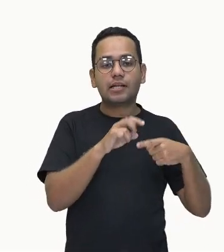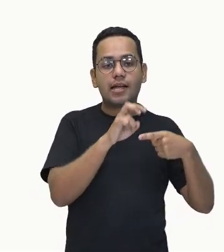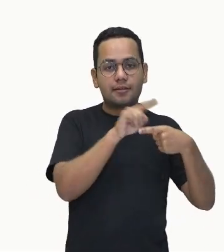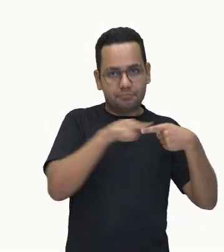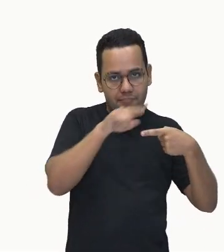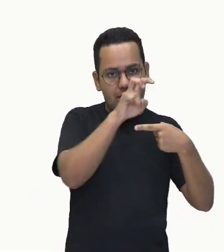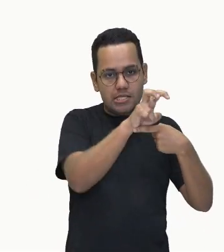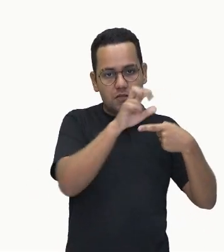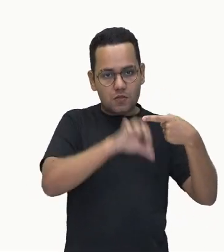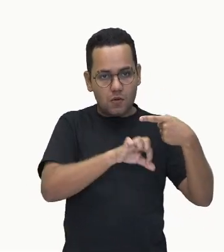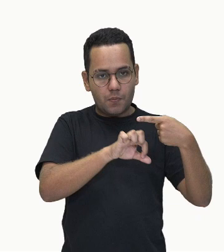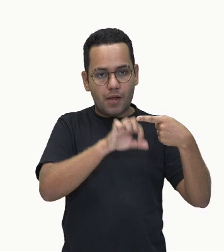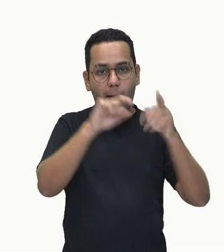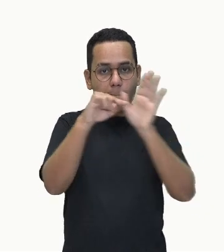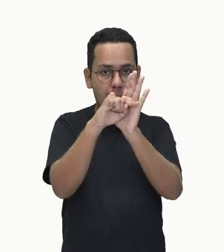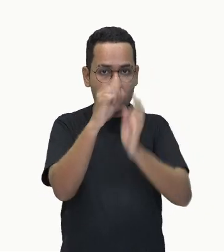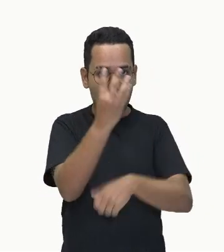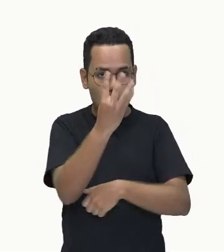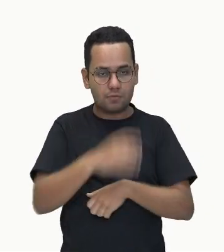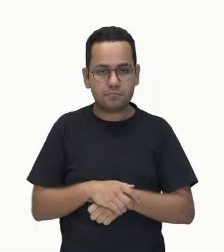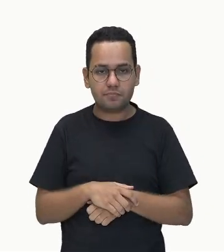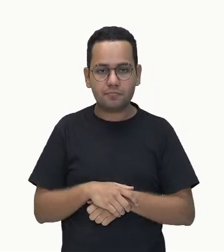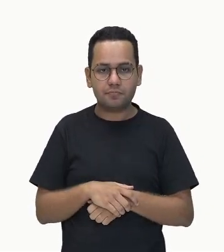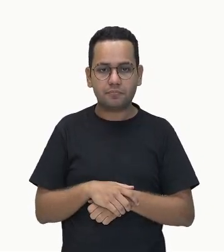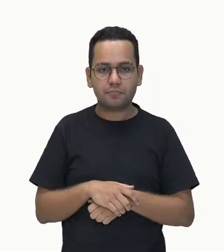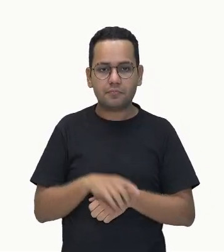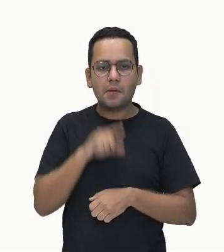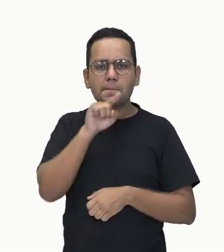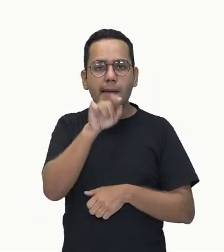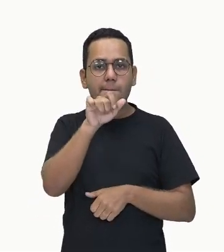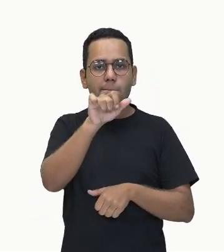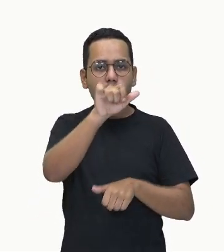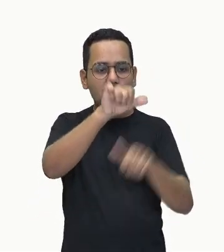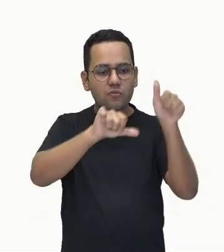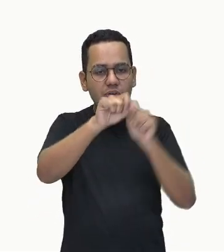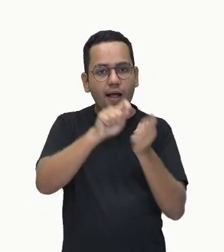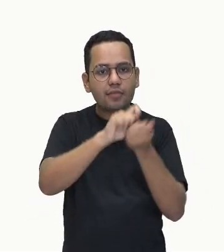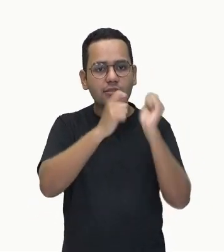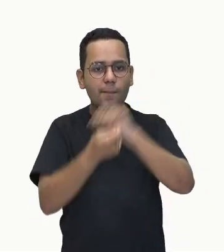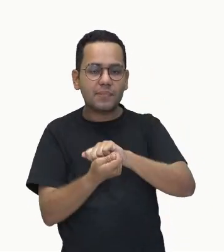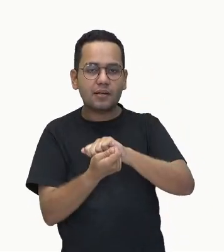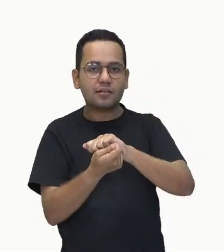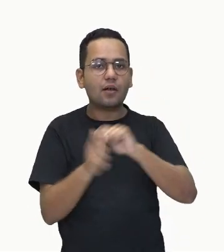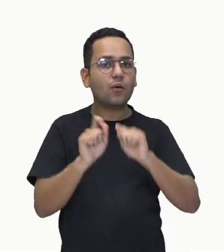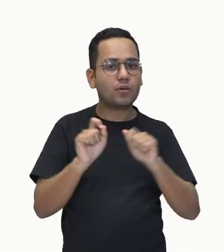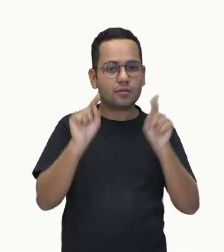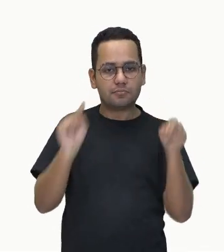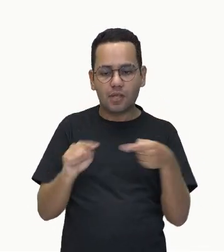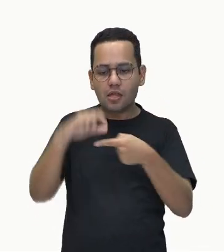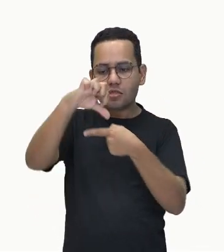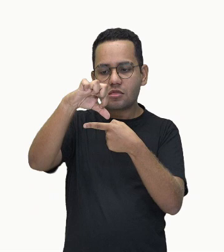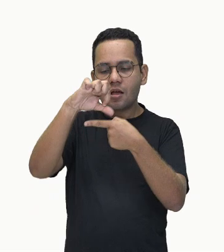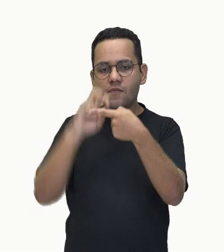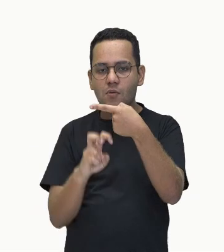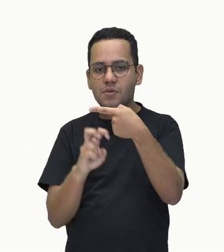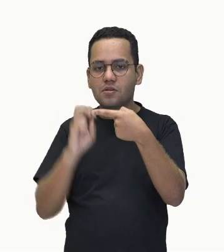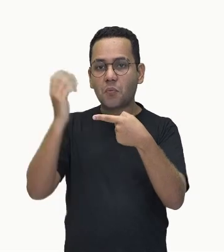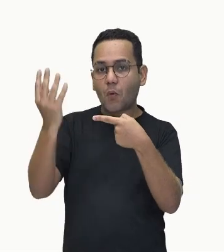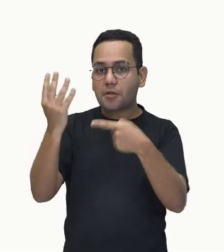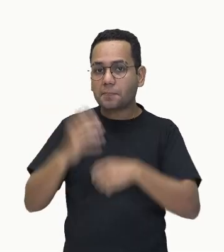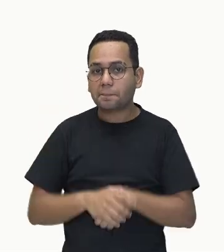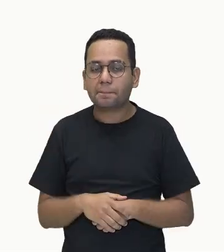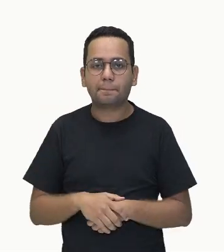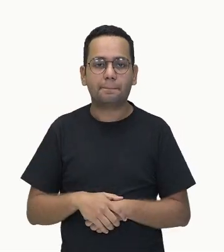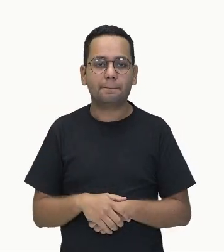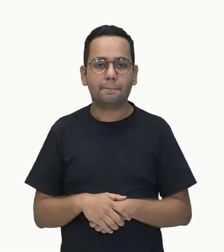-4 o inverso de 5 so 9 é 9 so 5 quando